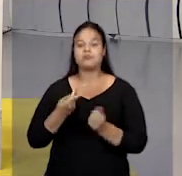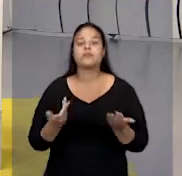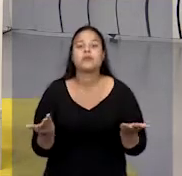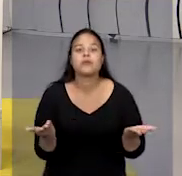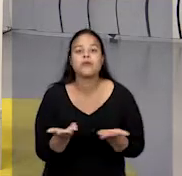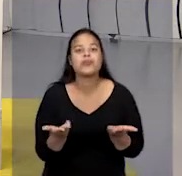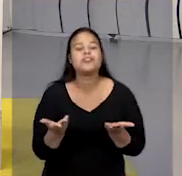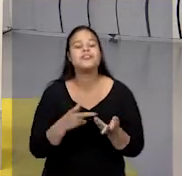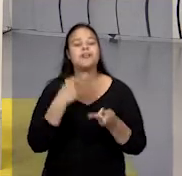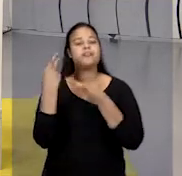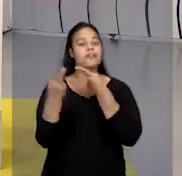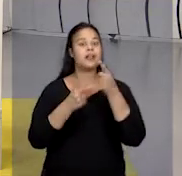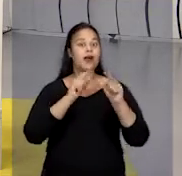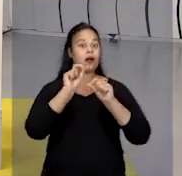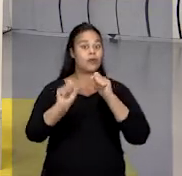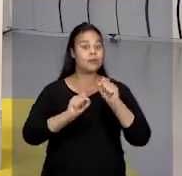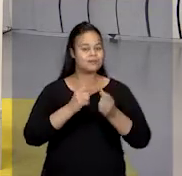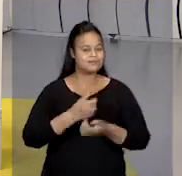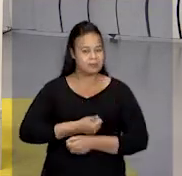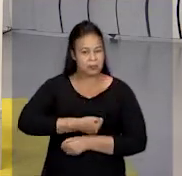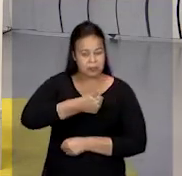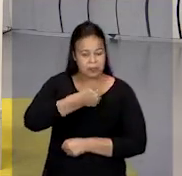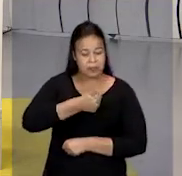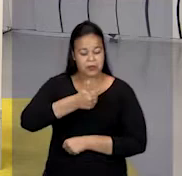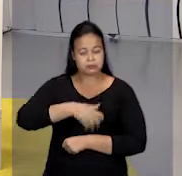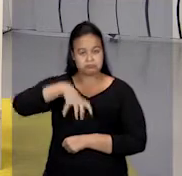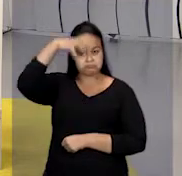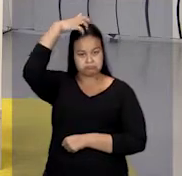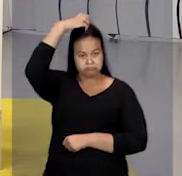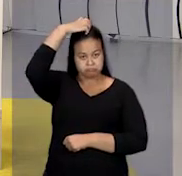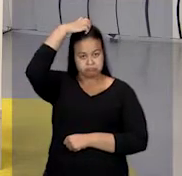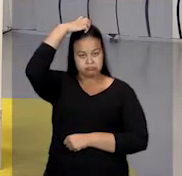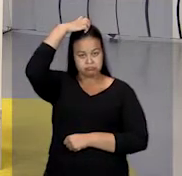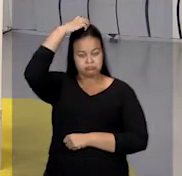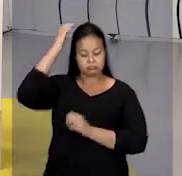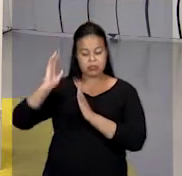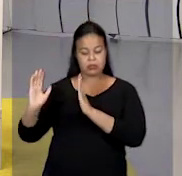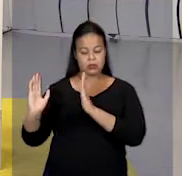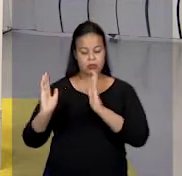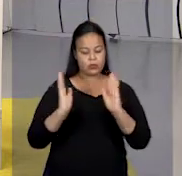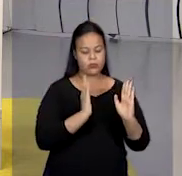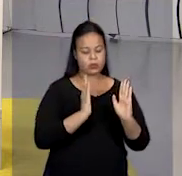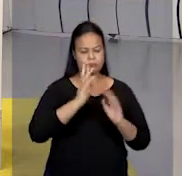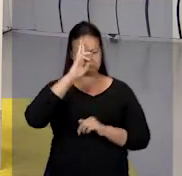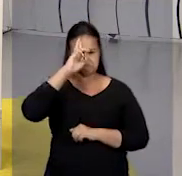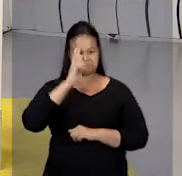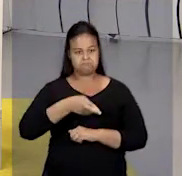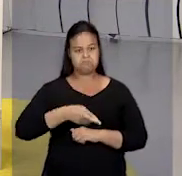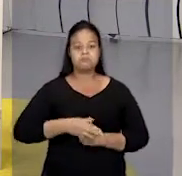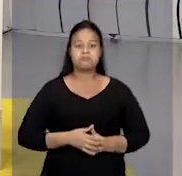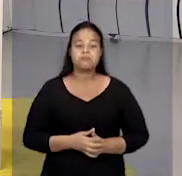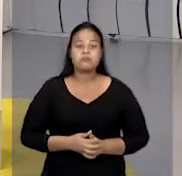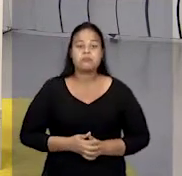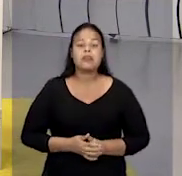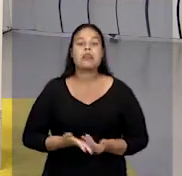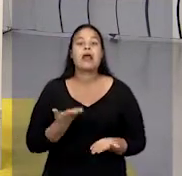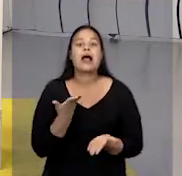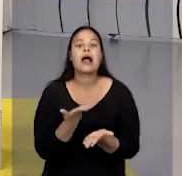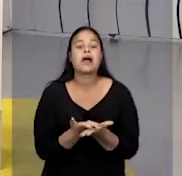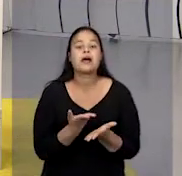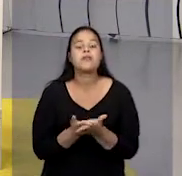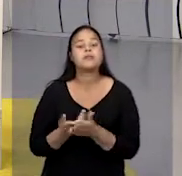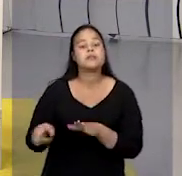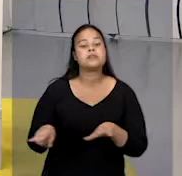a gente vai falar sobre o primeiro reinado e o período regencial. Tá? A nossa aula é sobre a